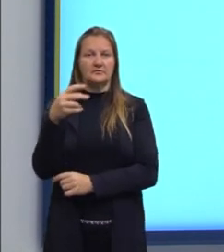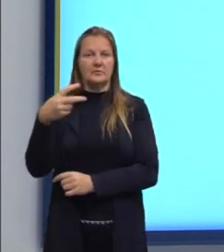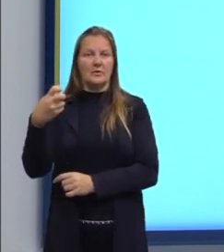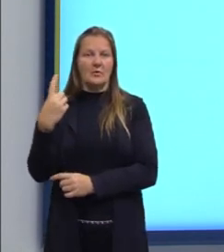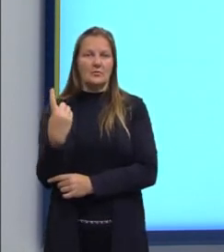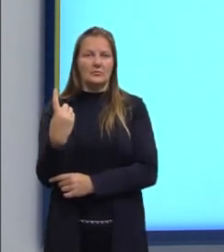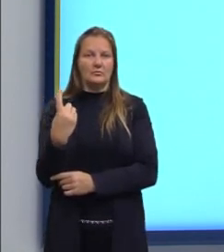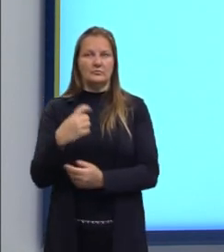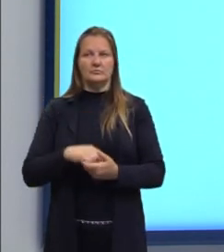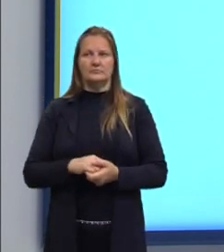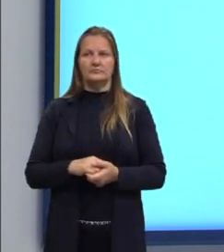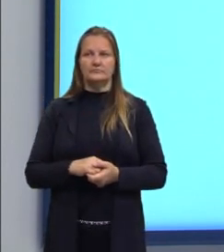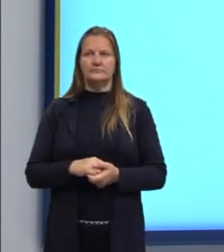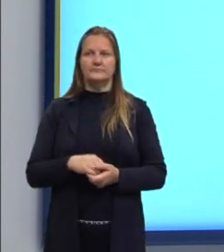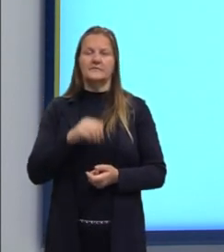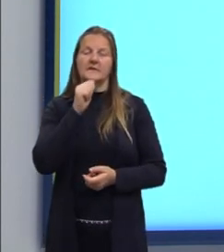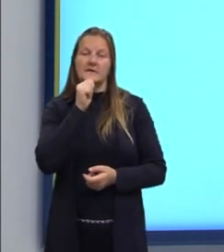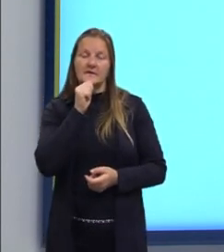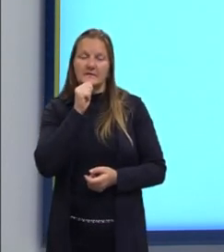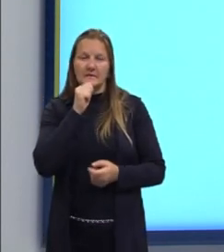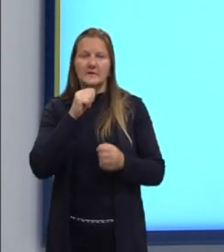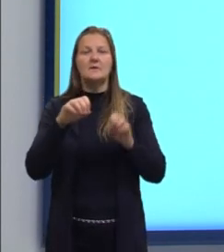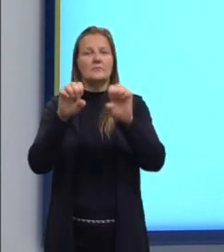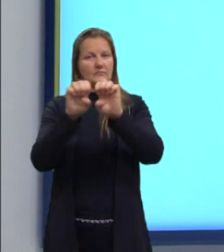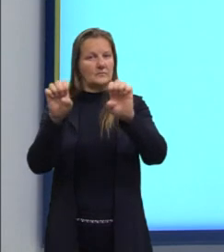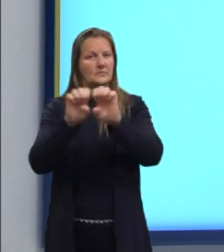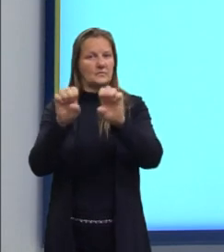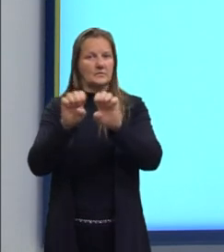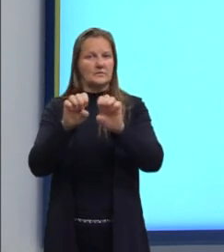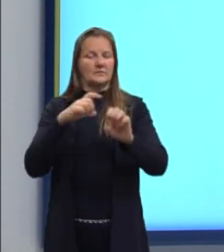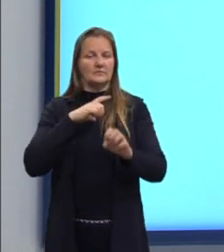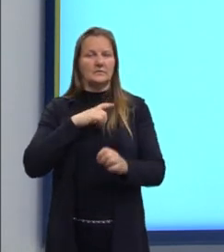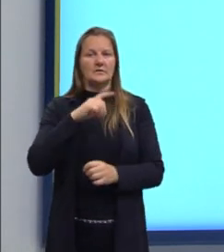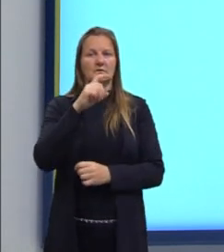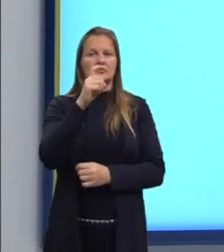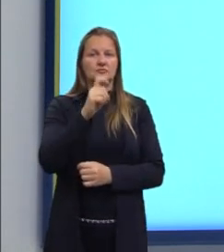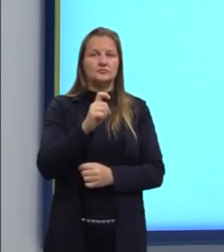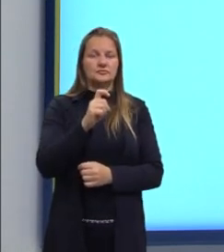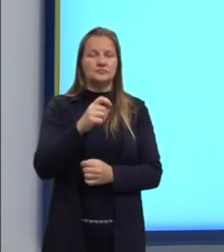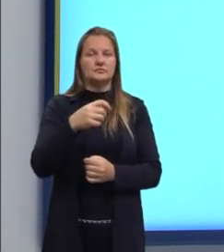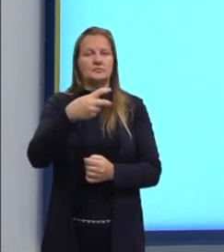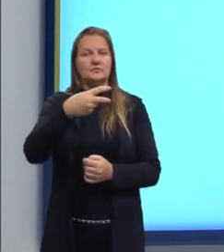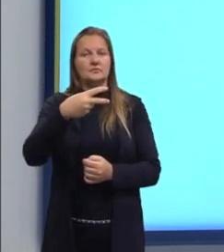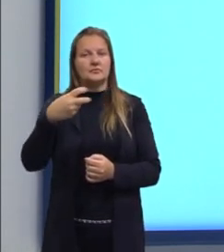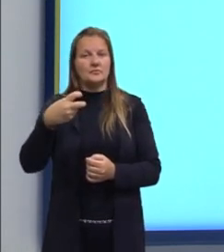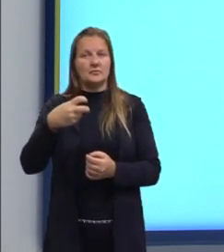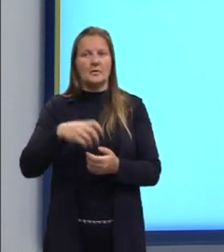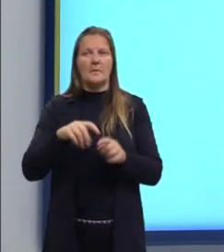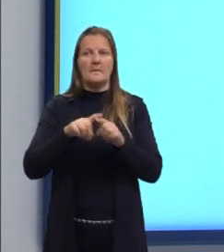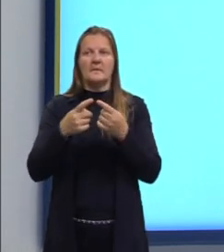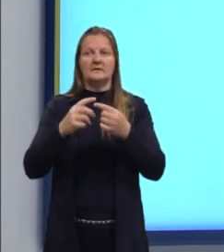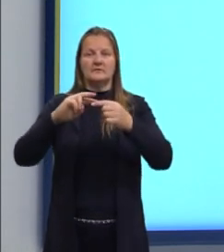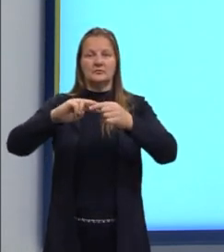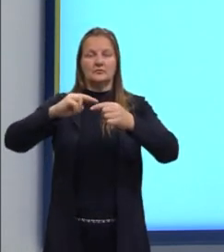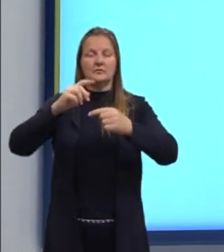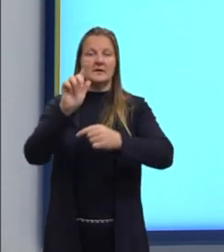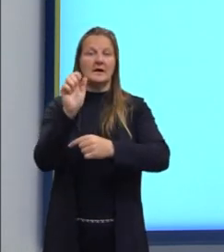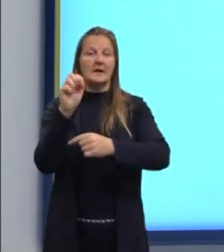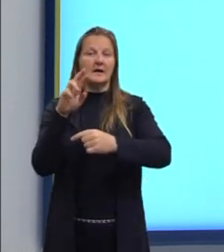= 1 ainda é uma equação porque tem incógnita e igualdade Mas agora eu tenho grau dois